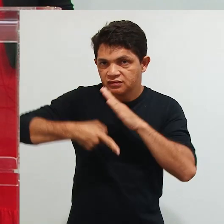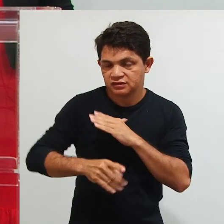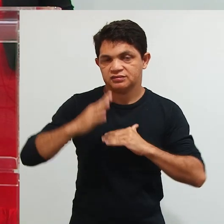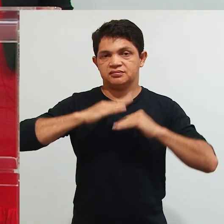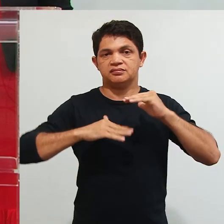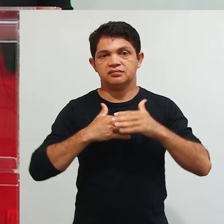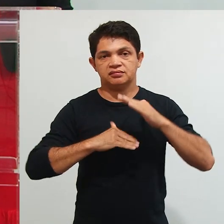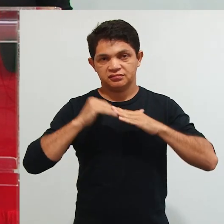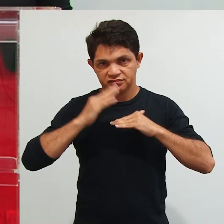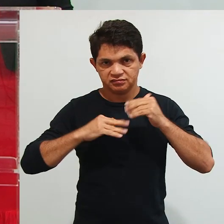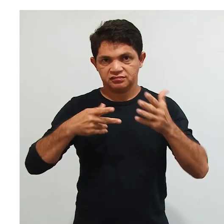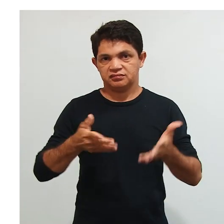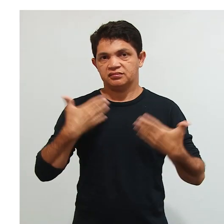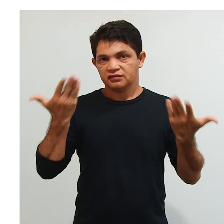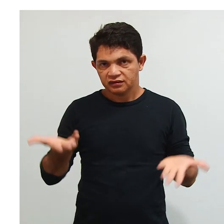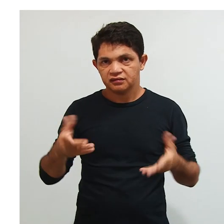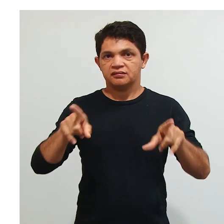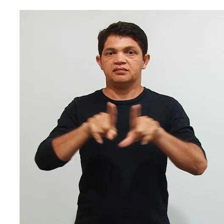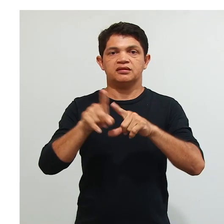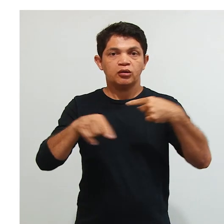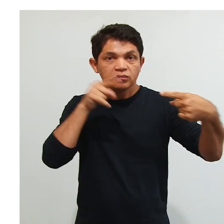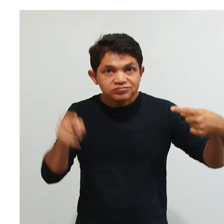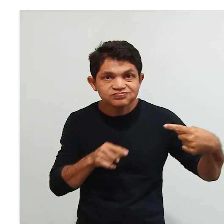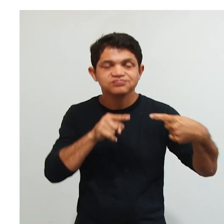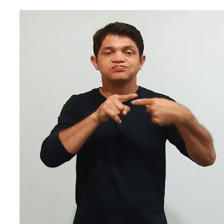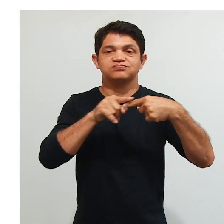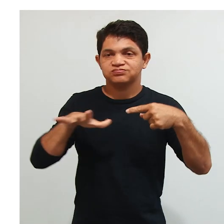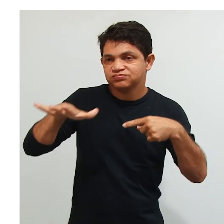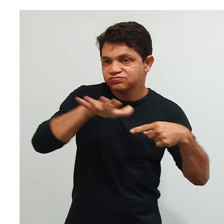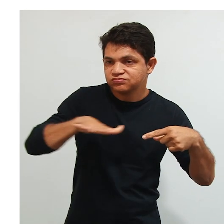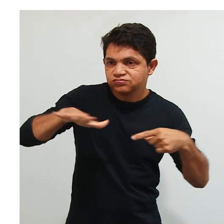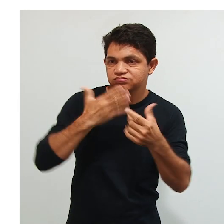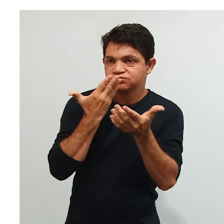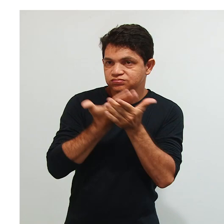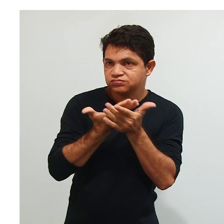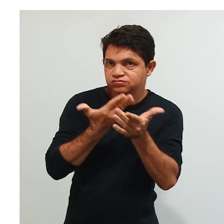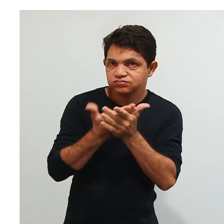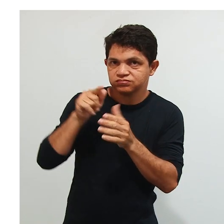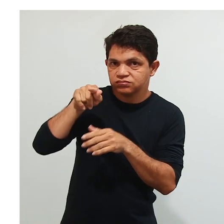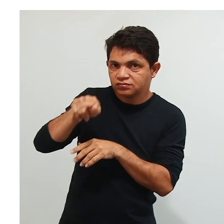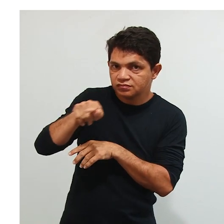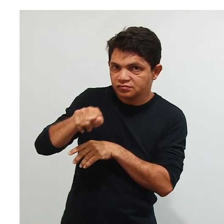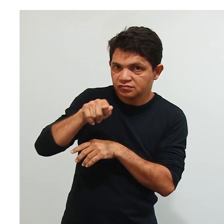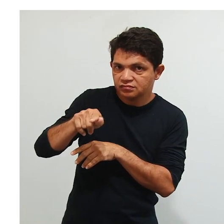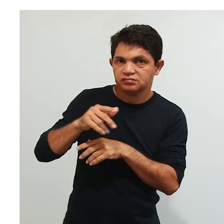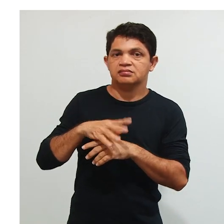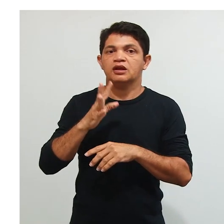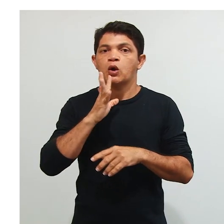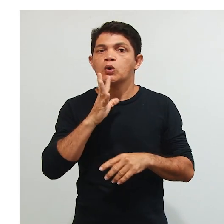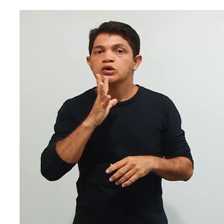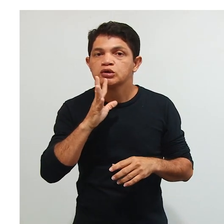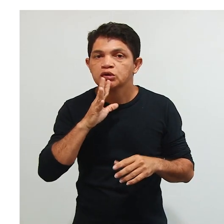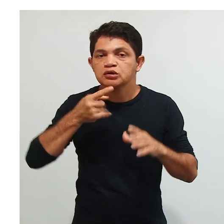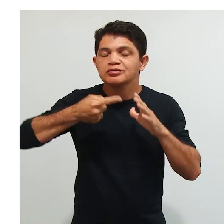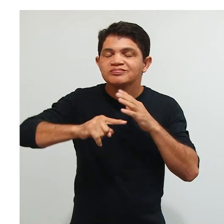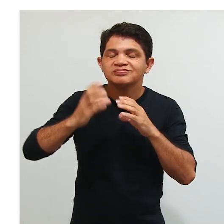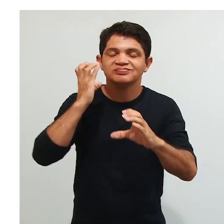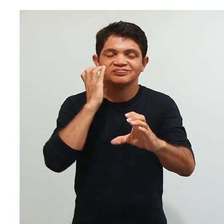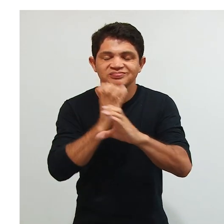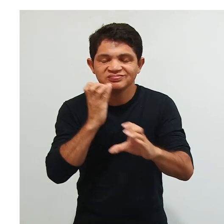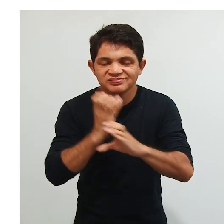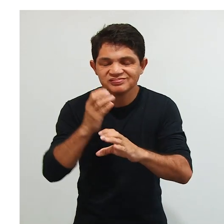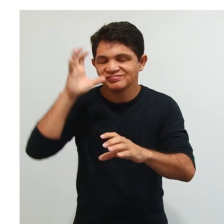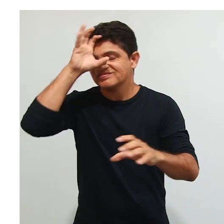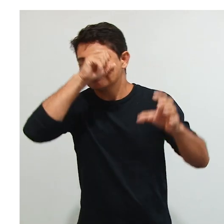conhecimentos. Qual que então é o objetivo da nossa aula? O objetivo da nossa aula é conhecer sobre as